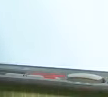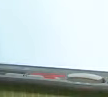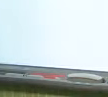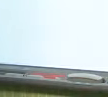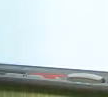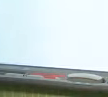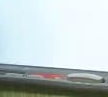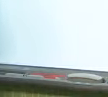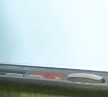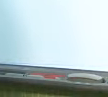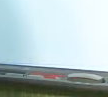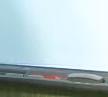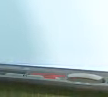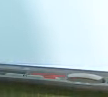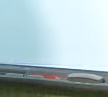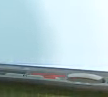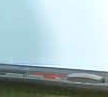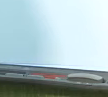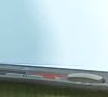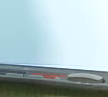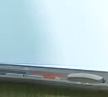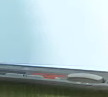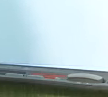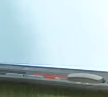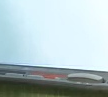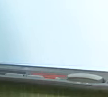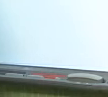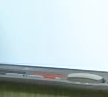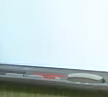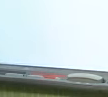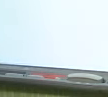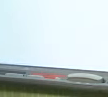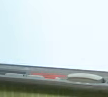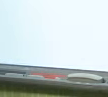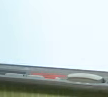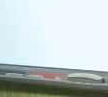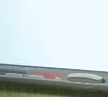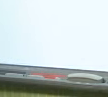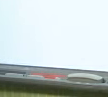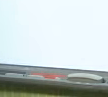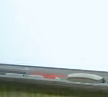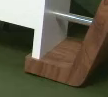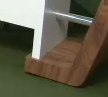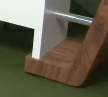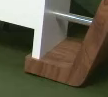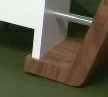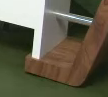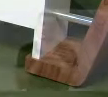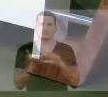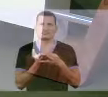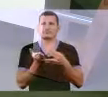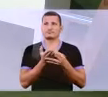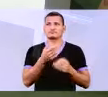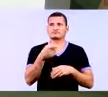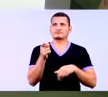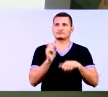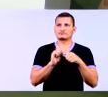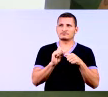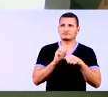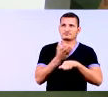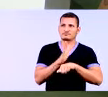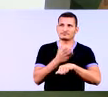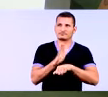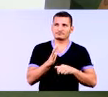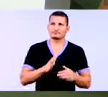Olá pessoal, vamos agora para o segundo tempo da nossa aula, depois do intervalo que vocês tiveram para fazer a atividade aí, ok? Professor Thiago, como é que está a participação? Vai ter prorrogação